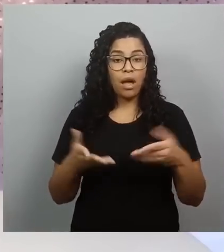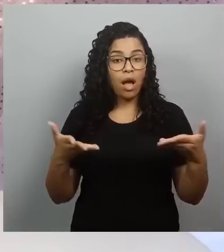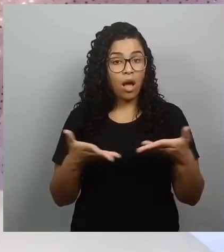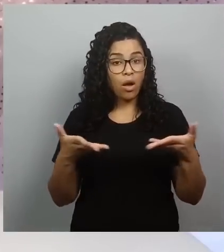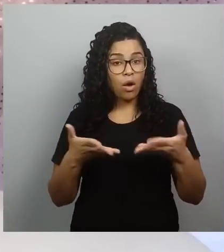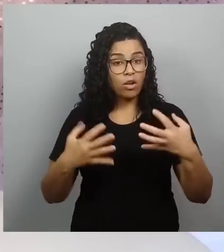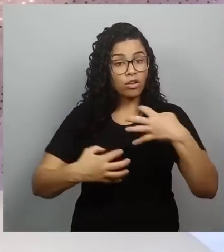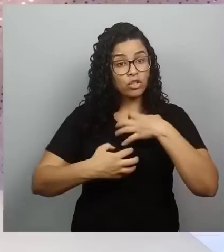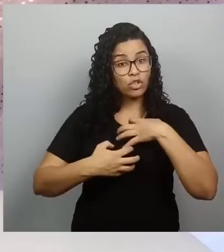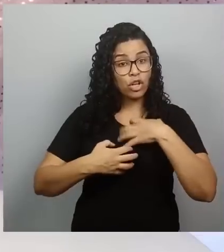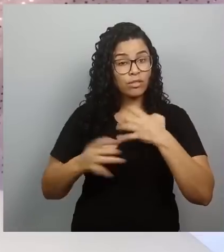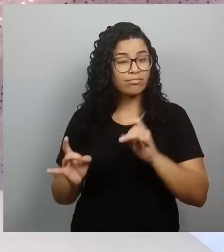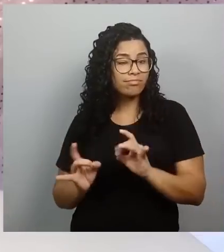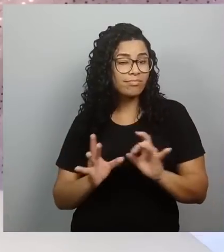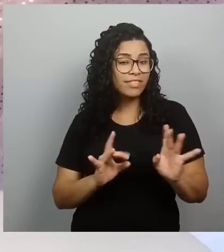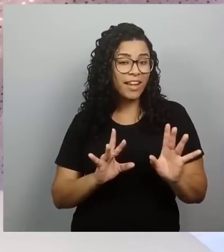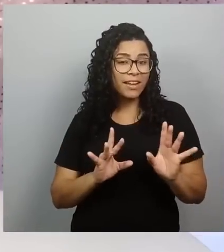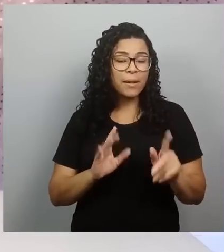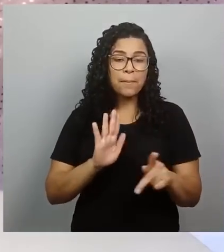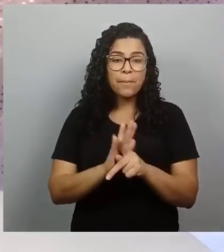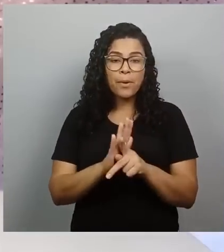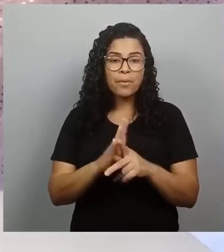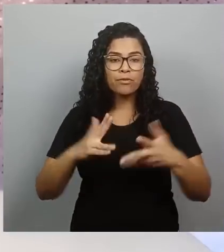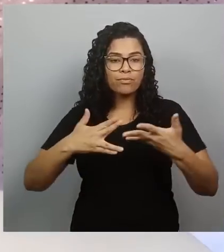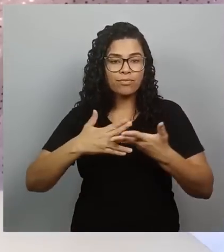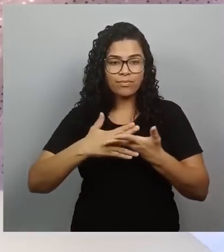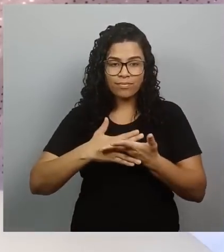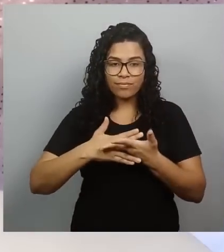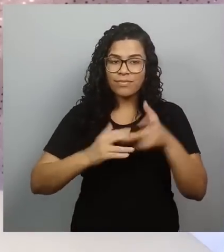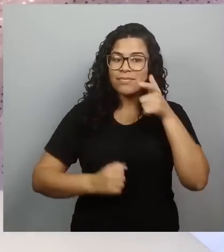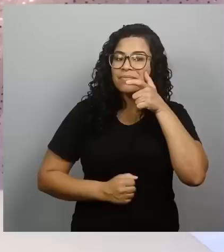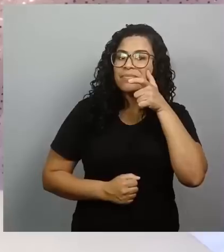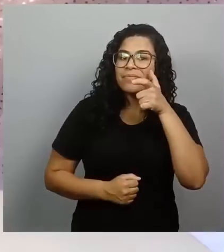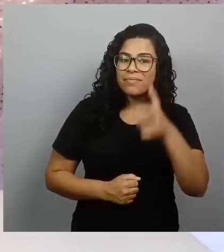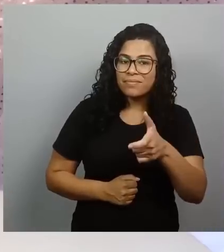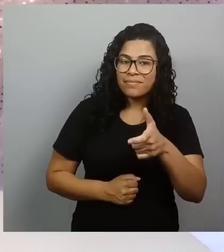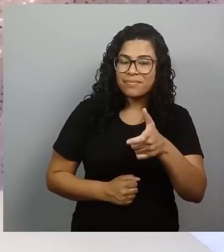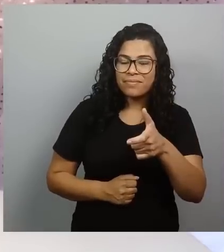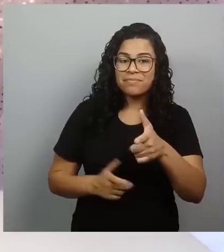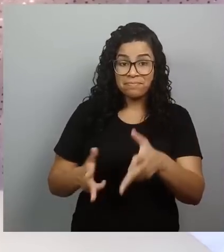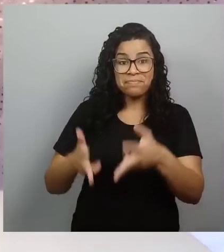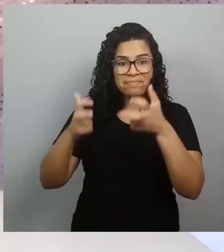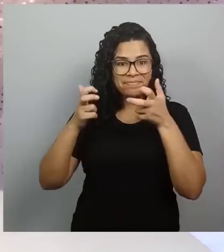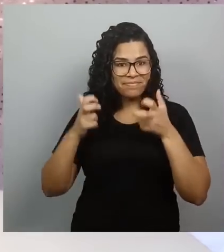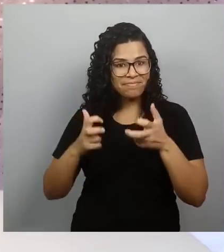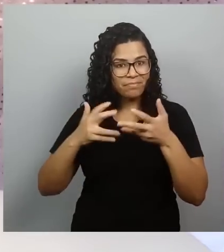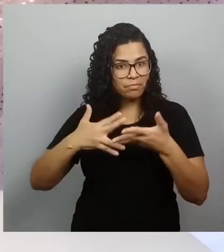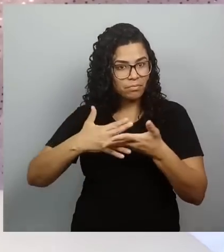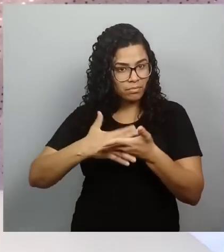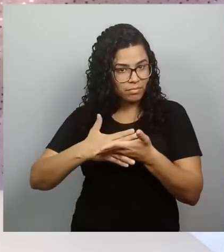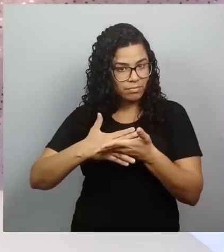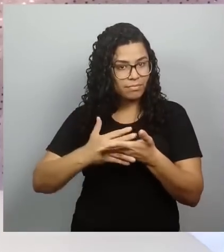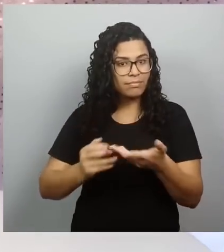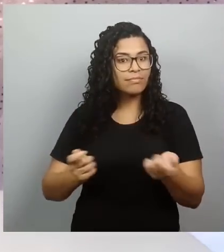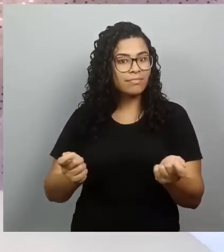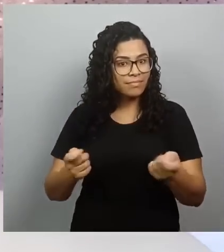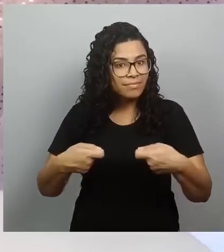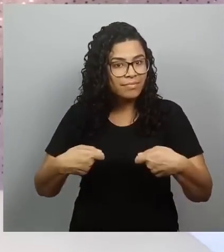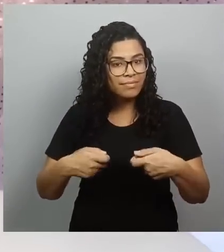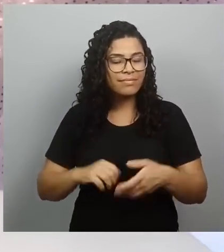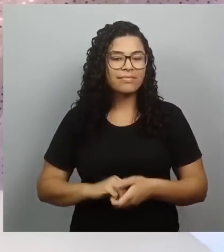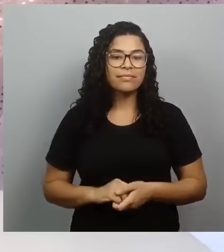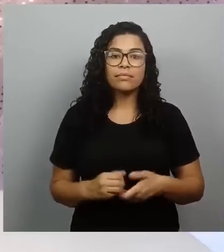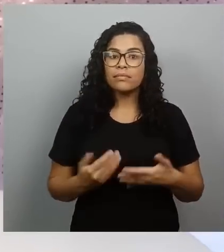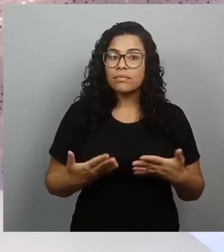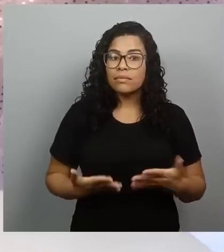encaixe. Olha só que interessante! Percebe que aqui estava encaixado? Então, para isso,